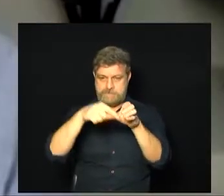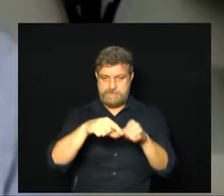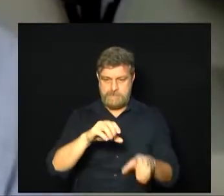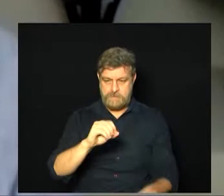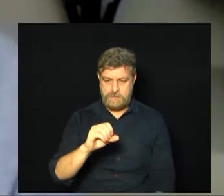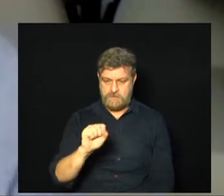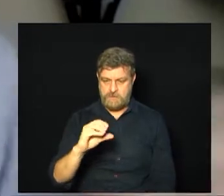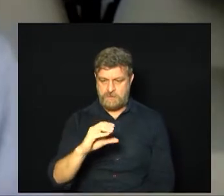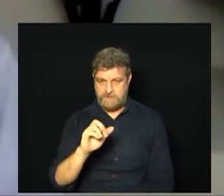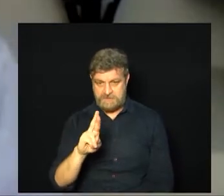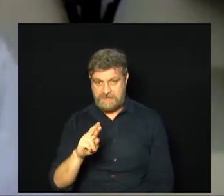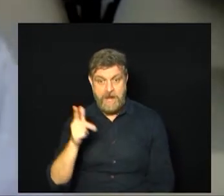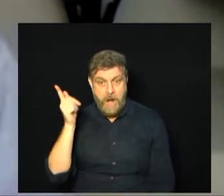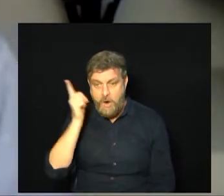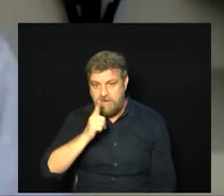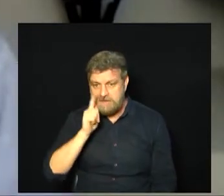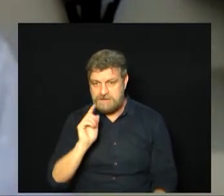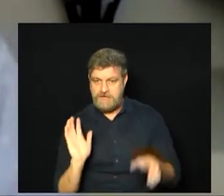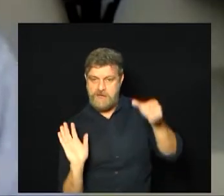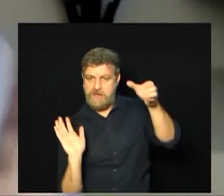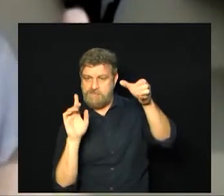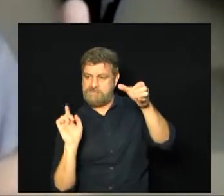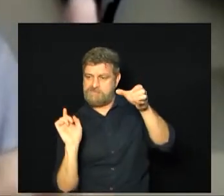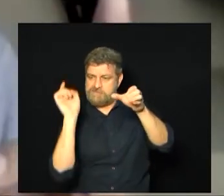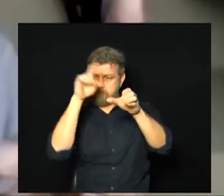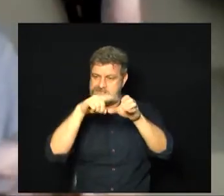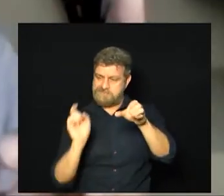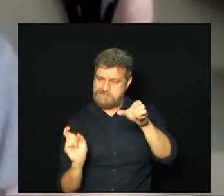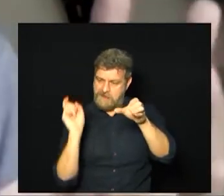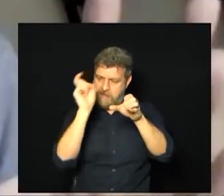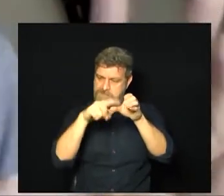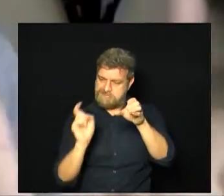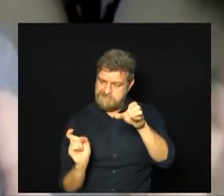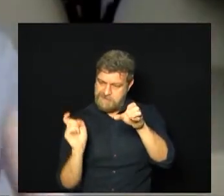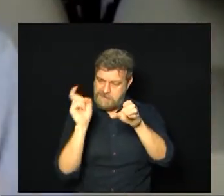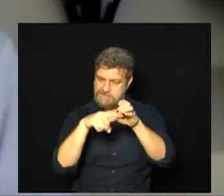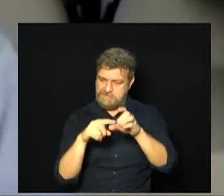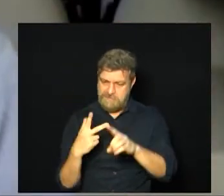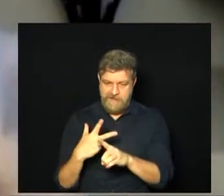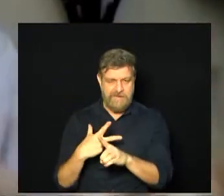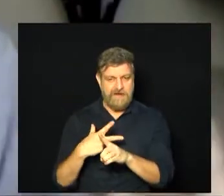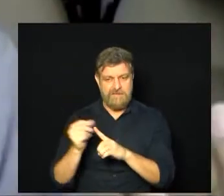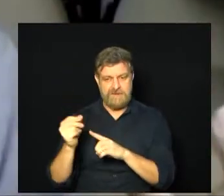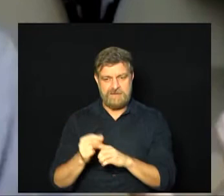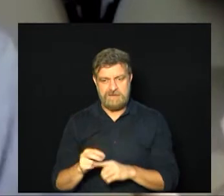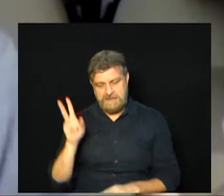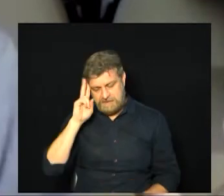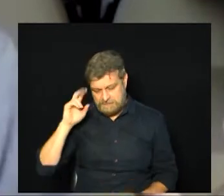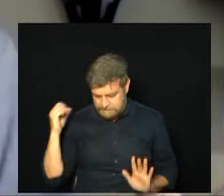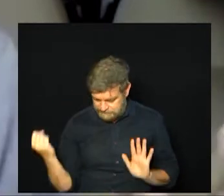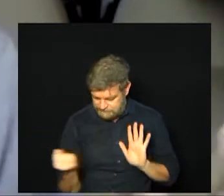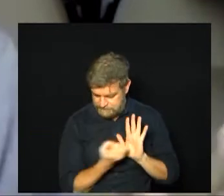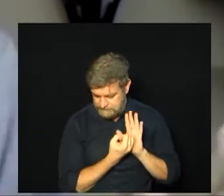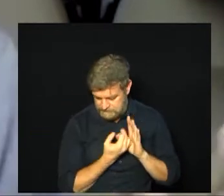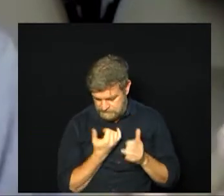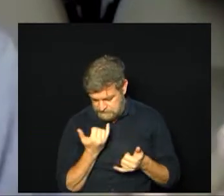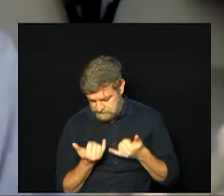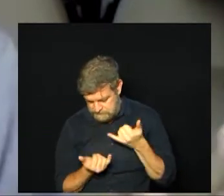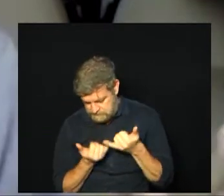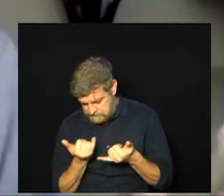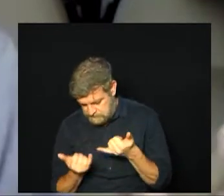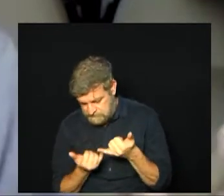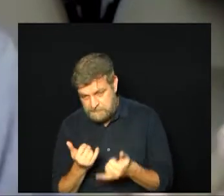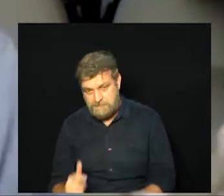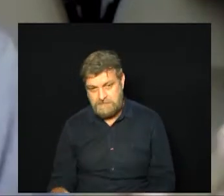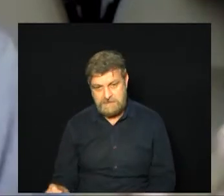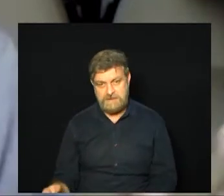pegou, entrou, então foi uma vitória histórica, que eu brinco, da grande zebra